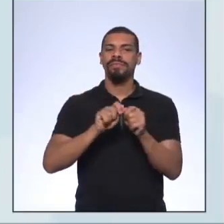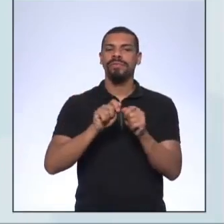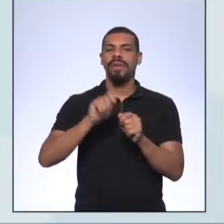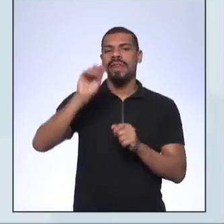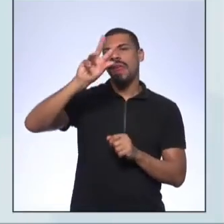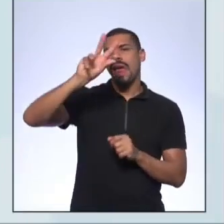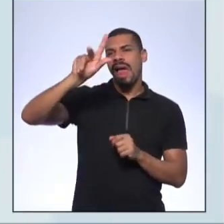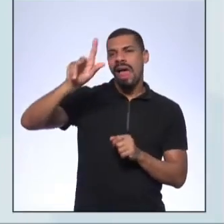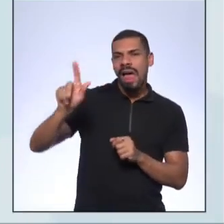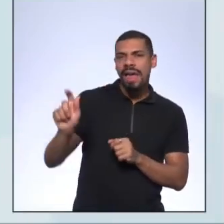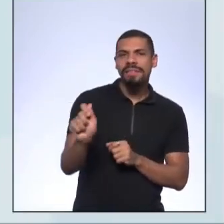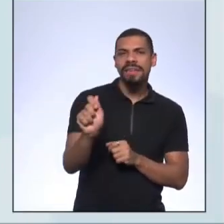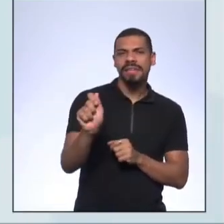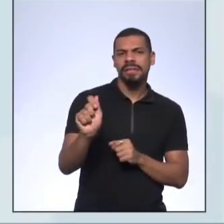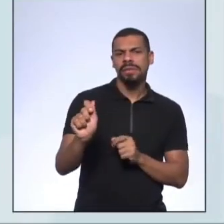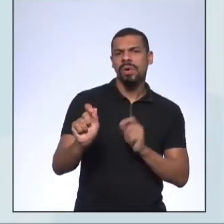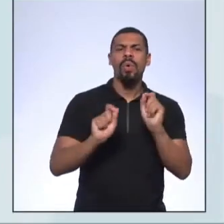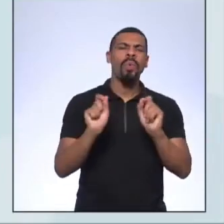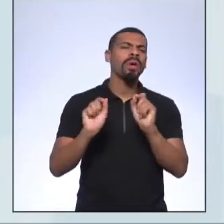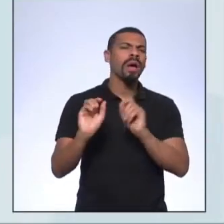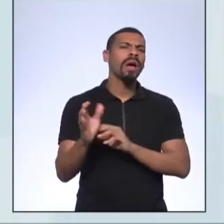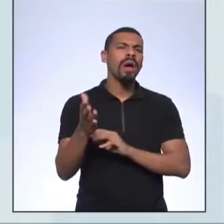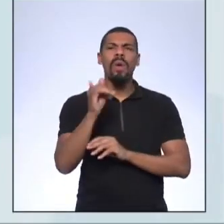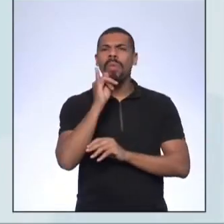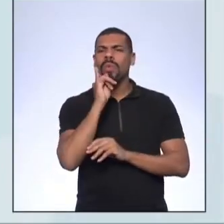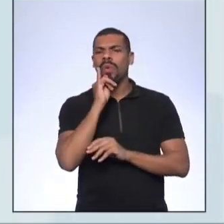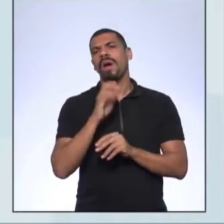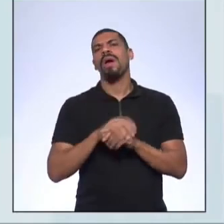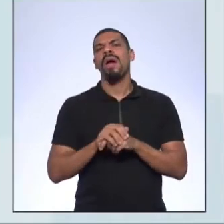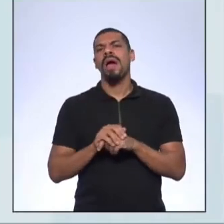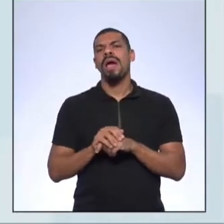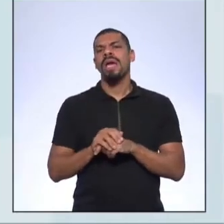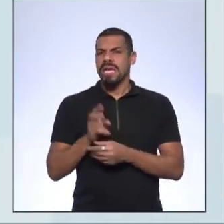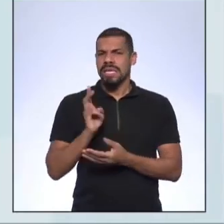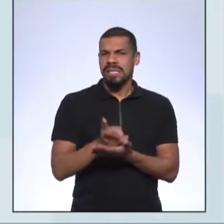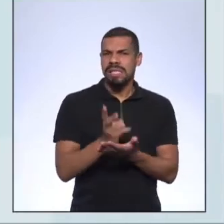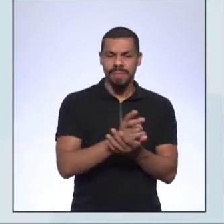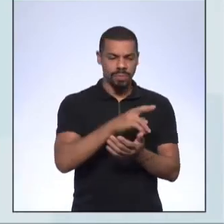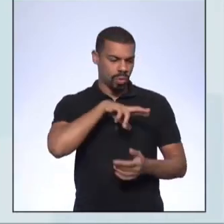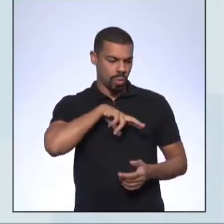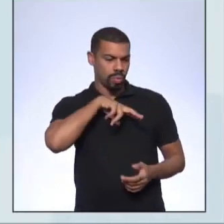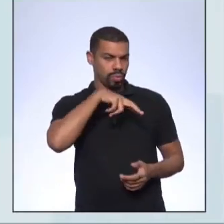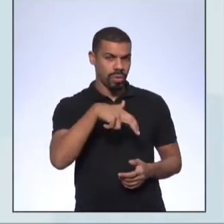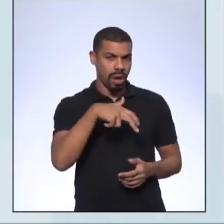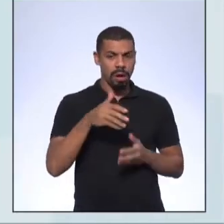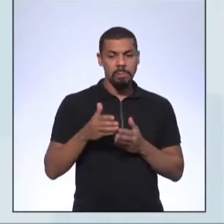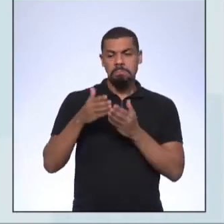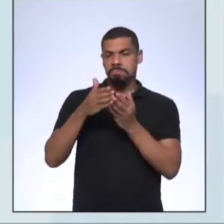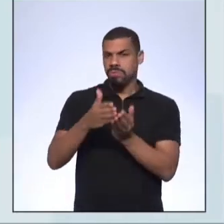na África, tá? Então, o que eram as feitorias? A cada vez que os portugueses iam